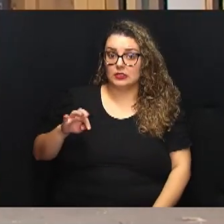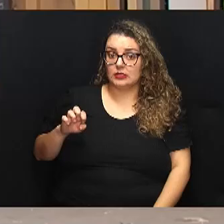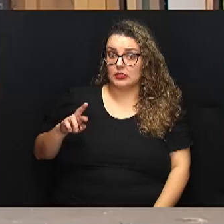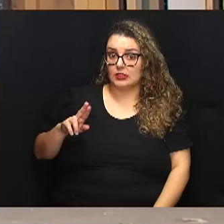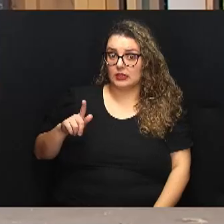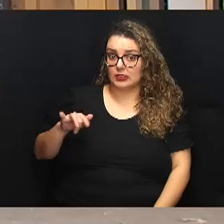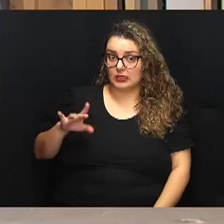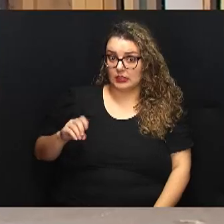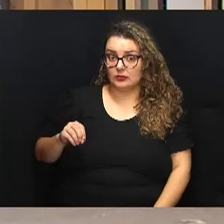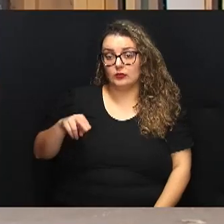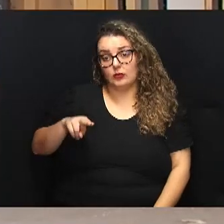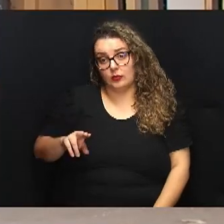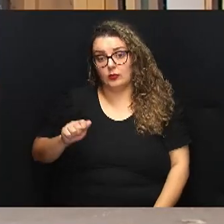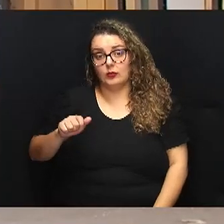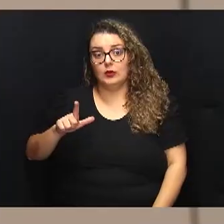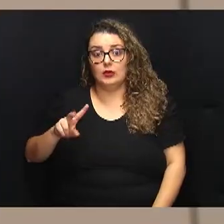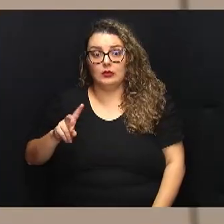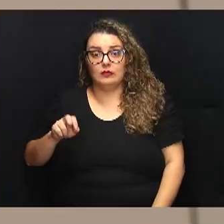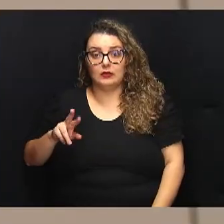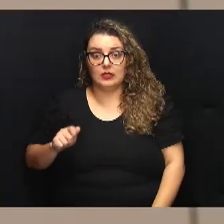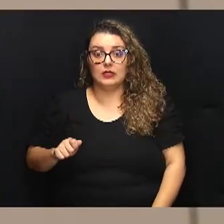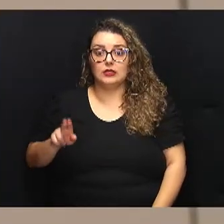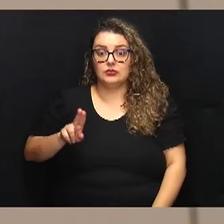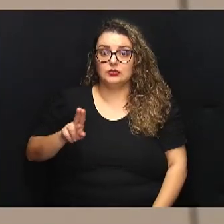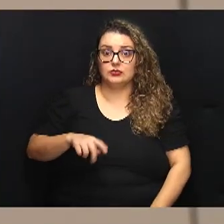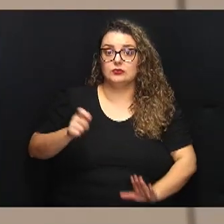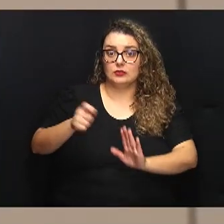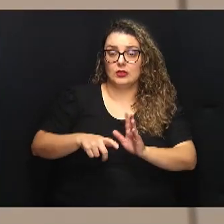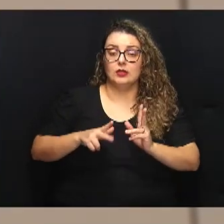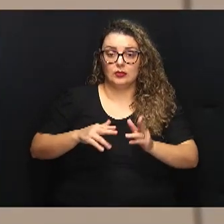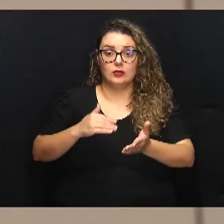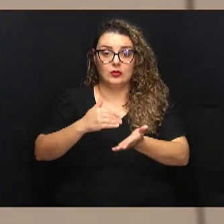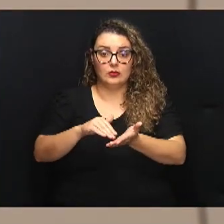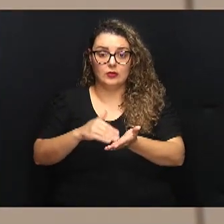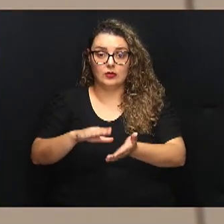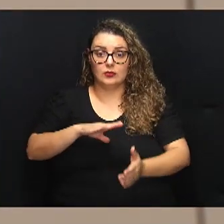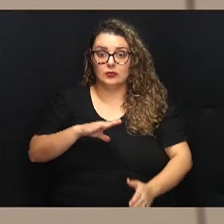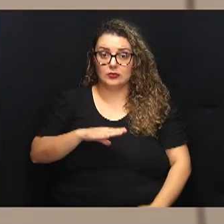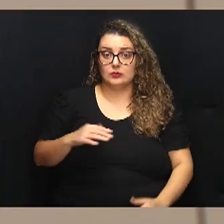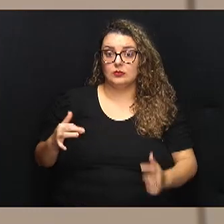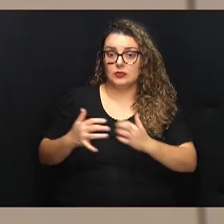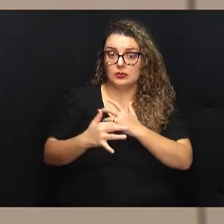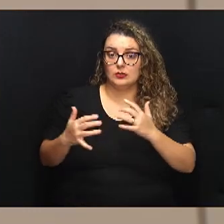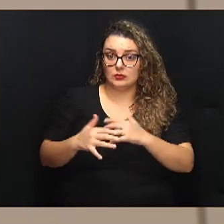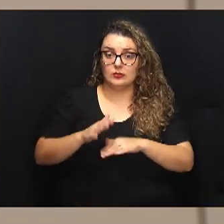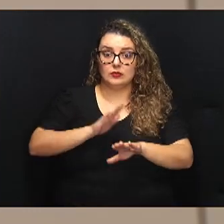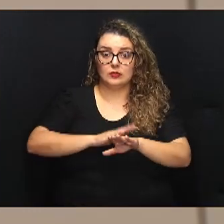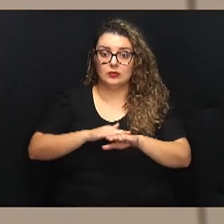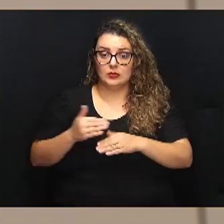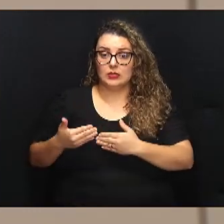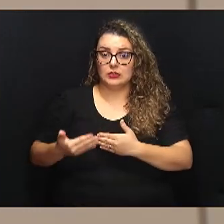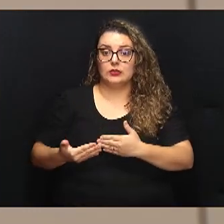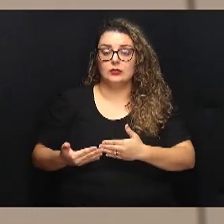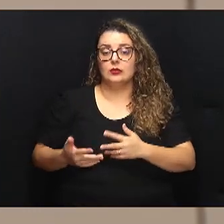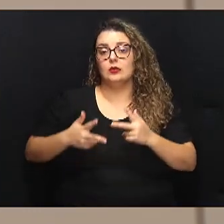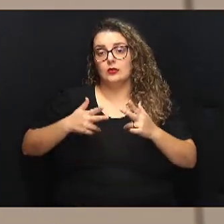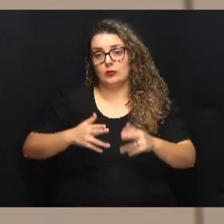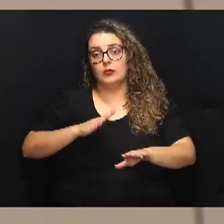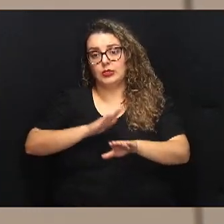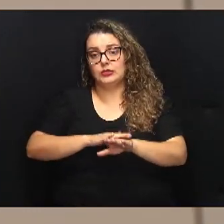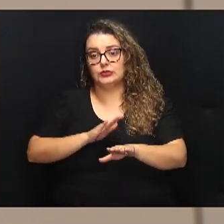ou alvará de uso válidos. De acordo com a secretária municipal de urbanismo em exercício, mesmo nas